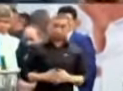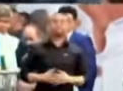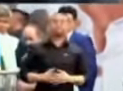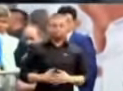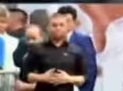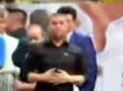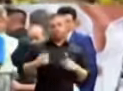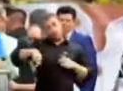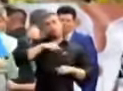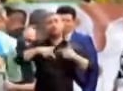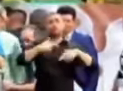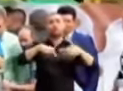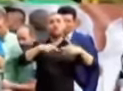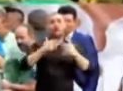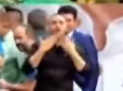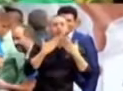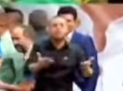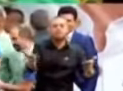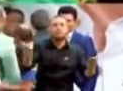Esse é o nosso trabalho pela nossa nação.